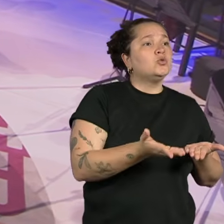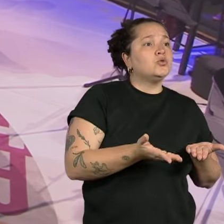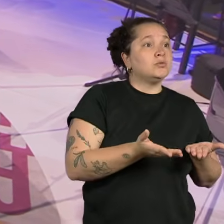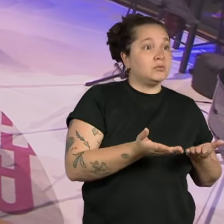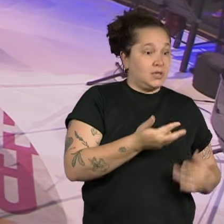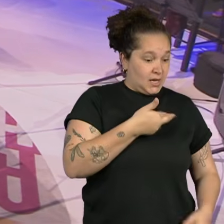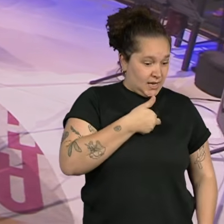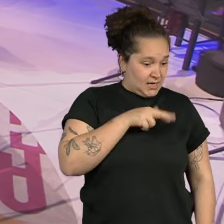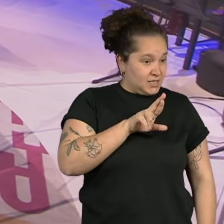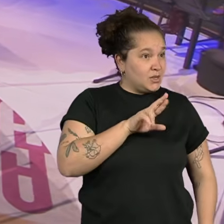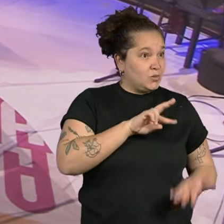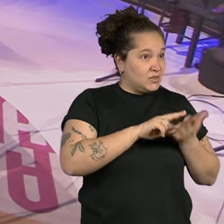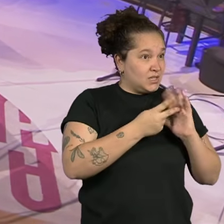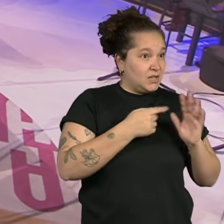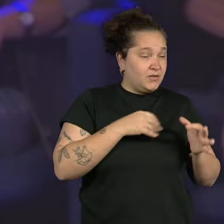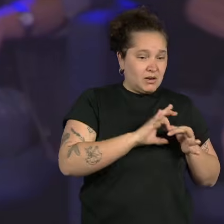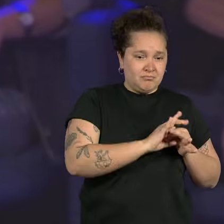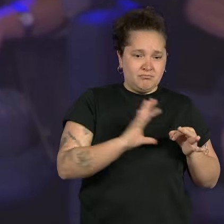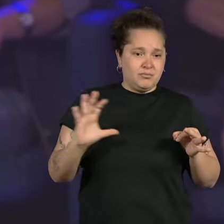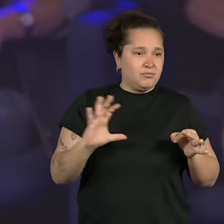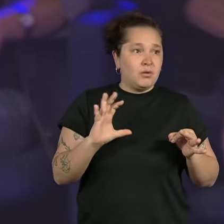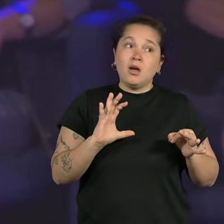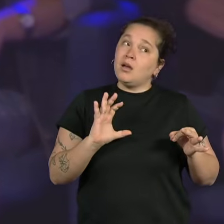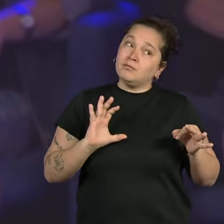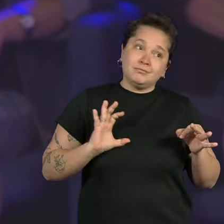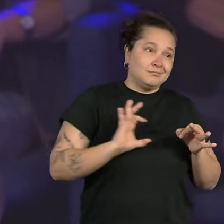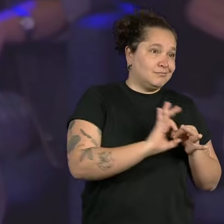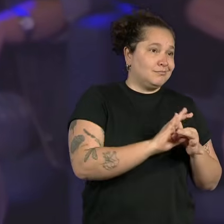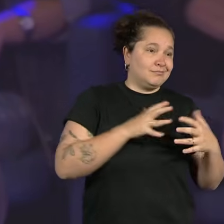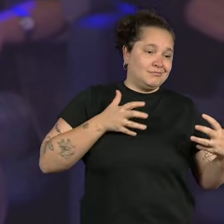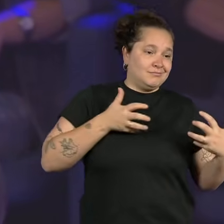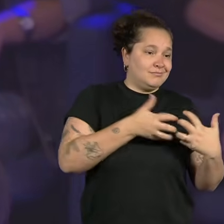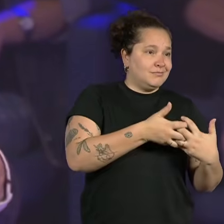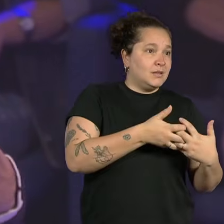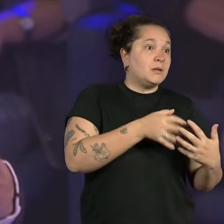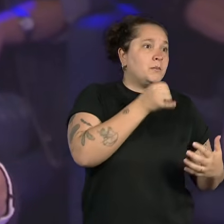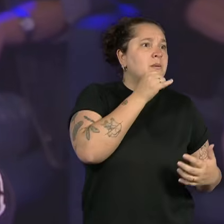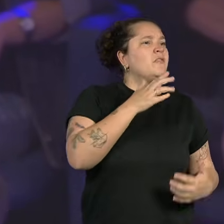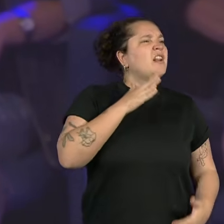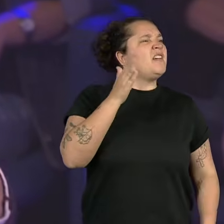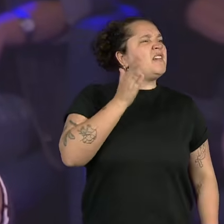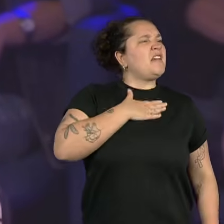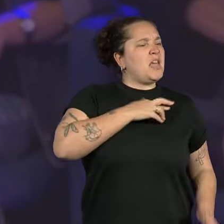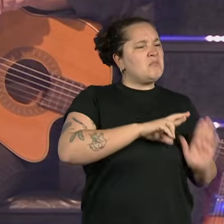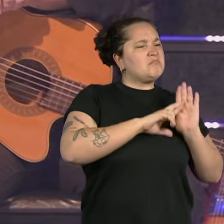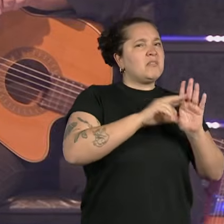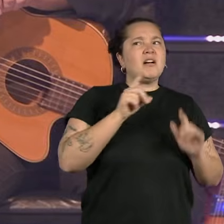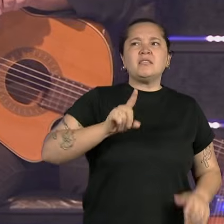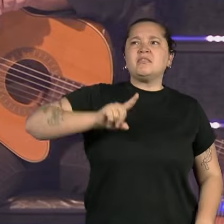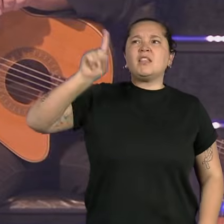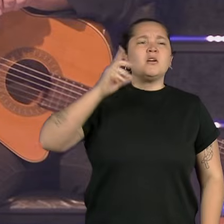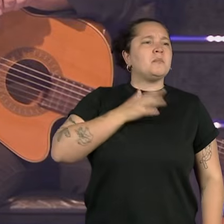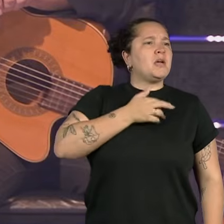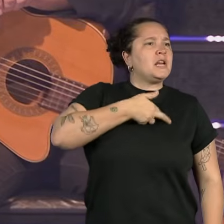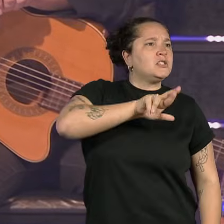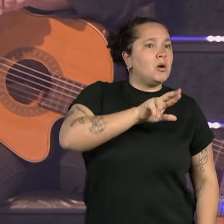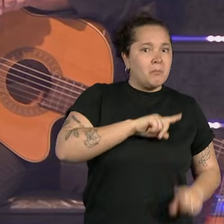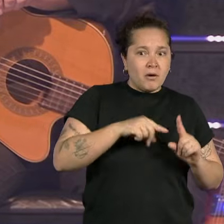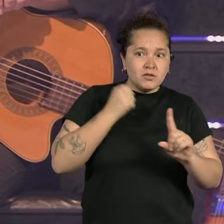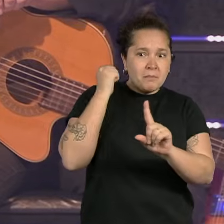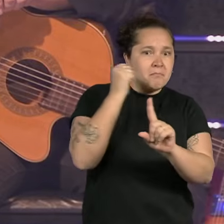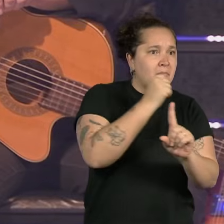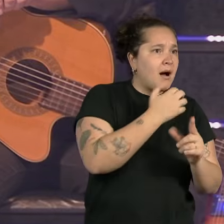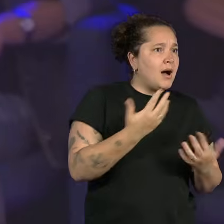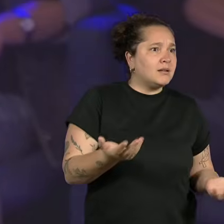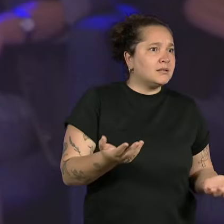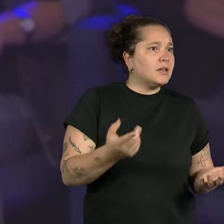não é desligamento, é religação, né? Então, como é que você, em nome de Deus, em nome de uma religião... Você mata, você